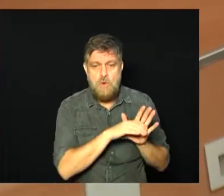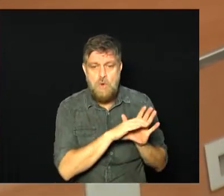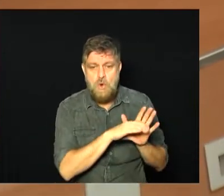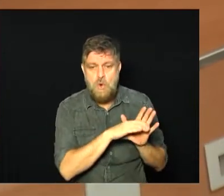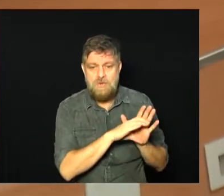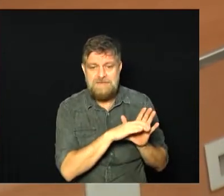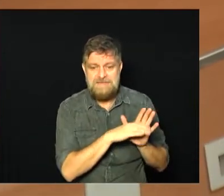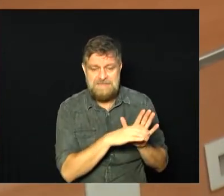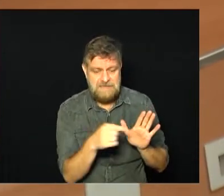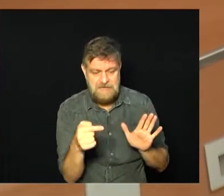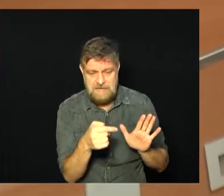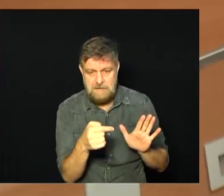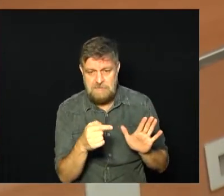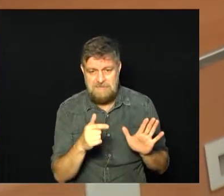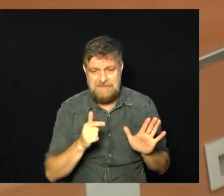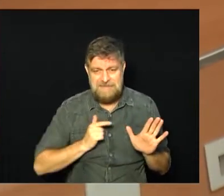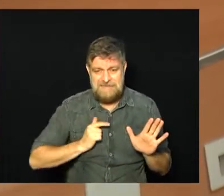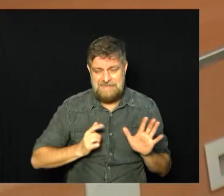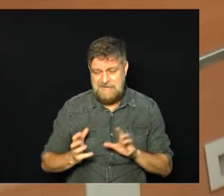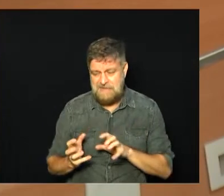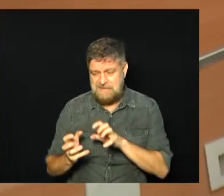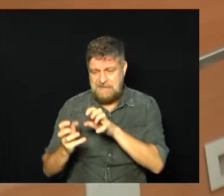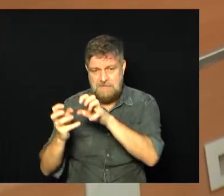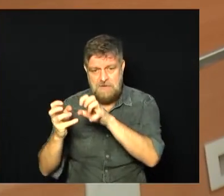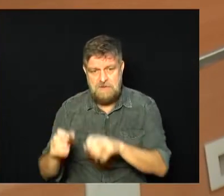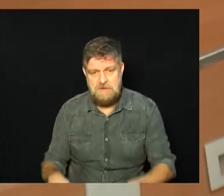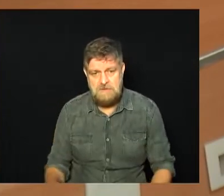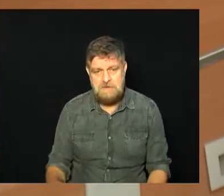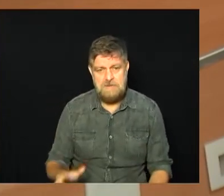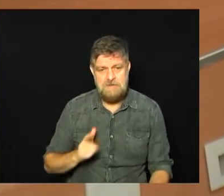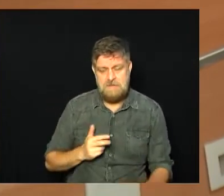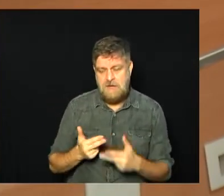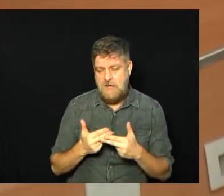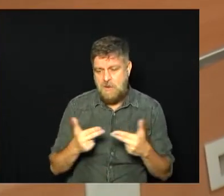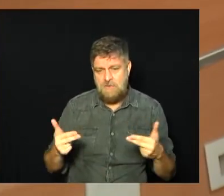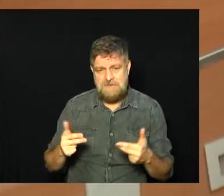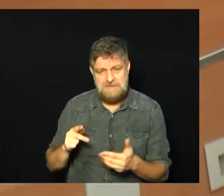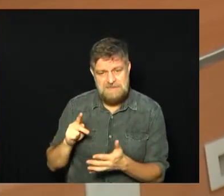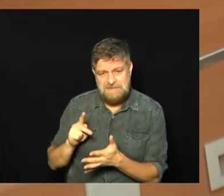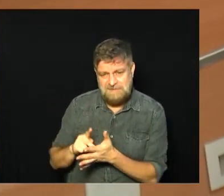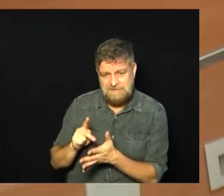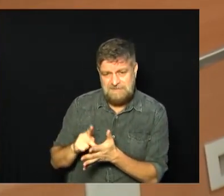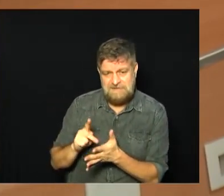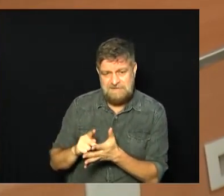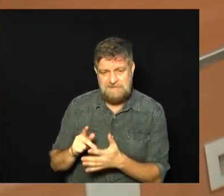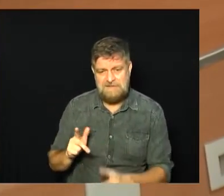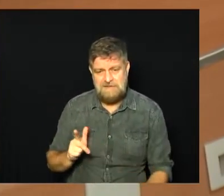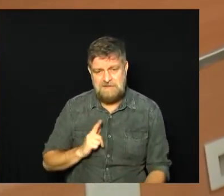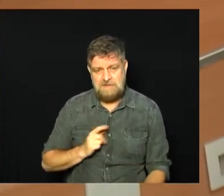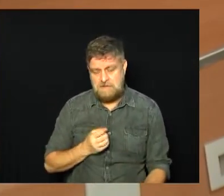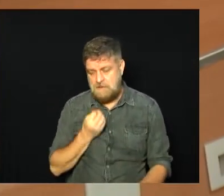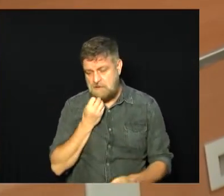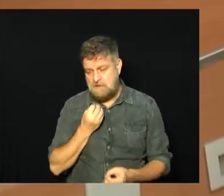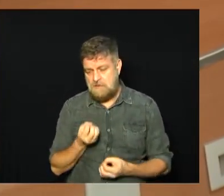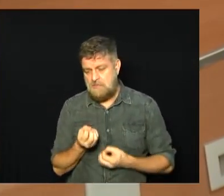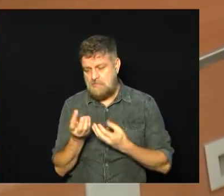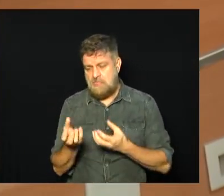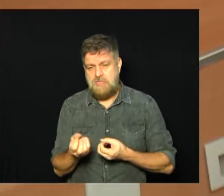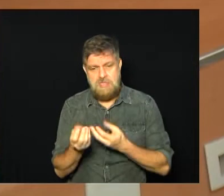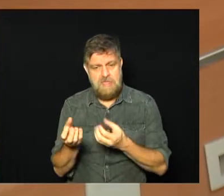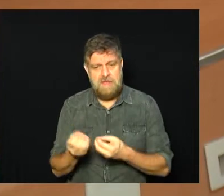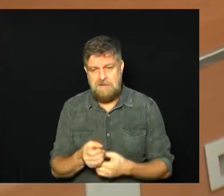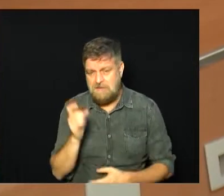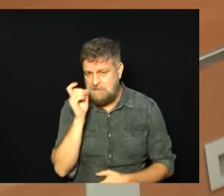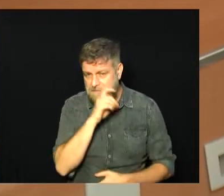Parklet, devido a tanta polêmica, coisas realmente muito de colocações na imprensa que não eram